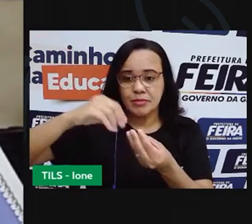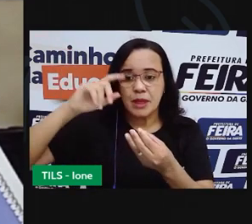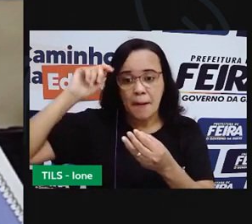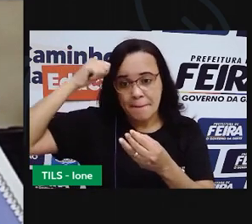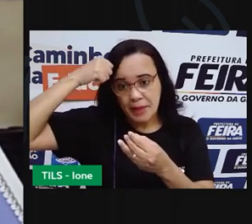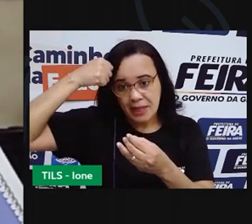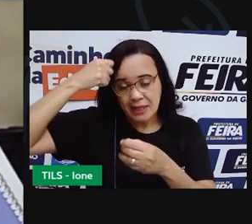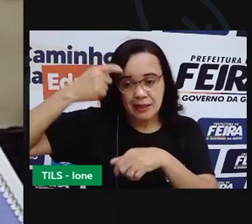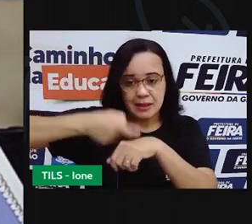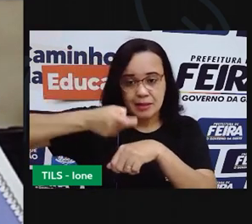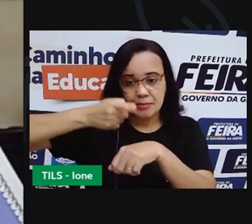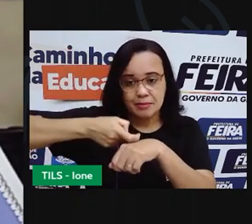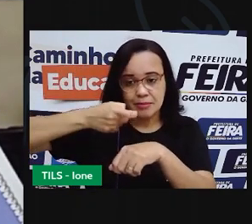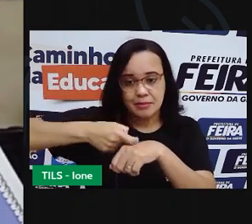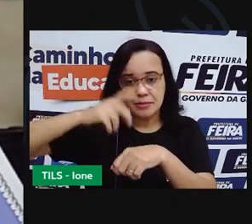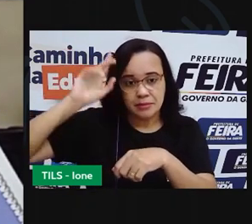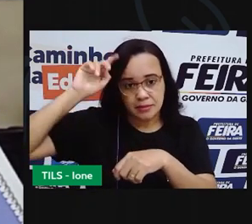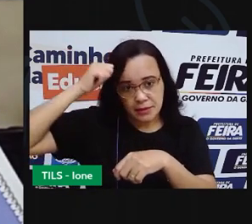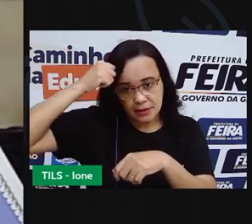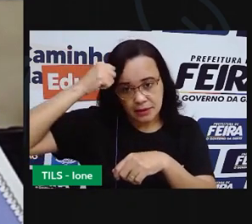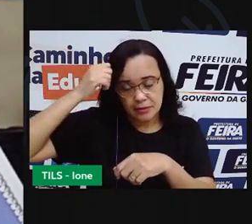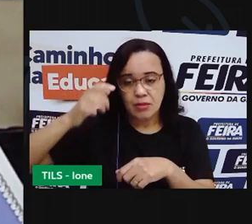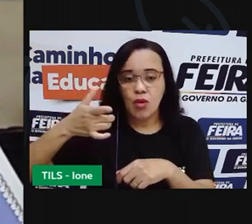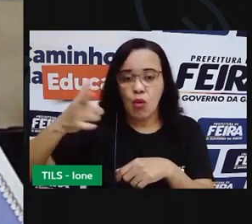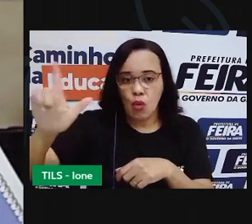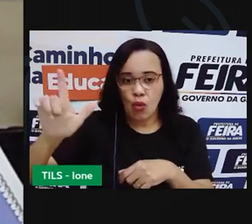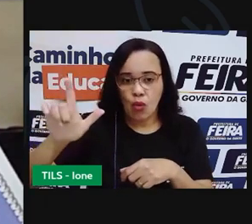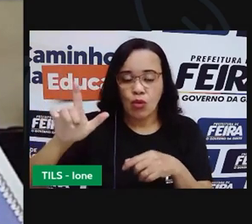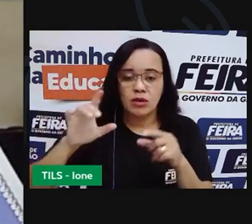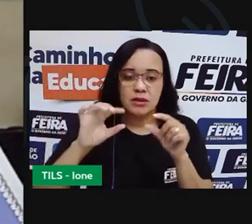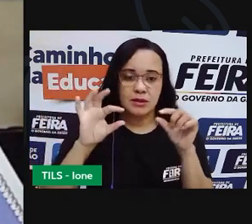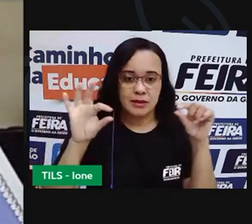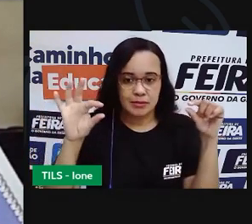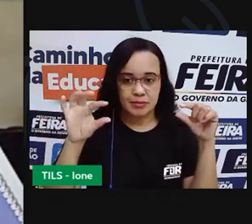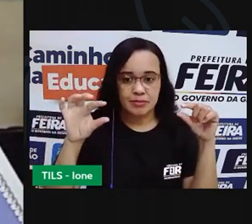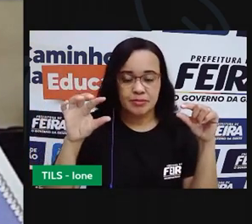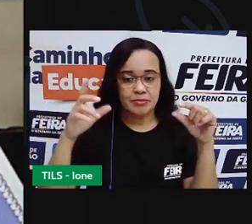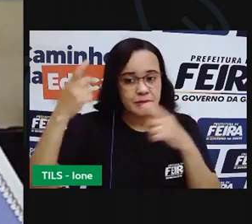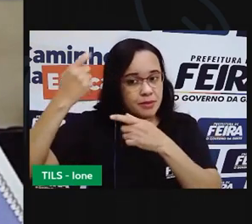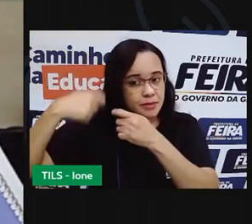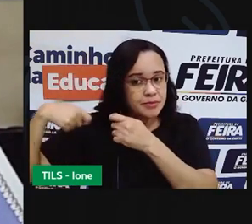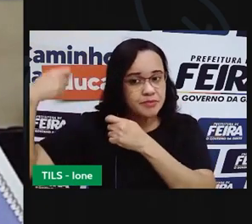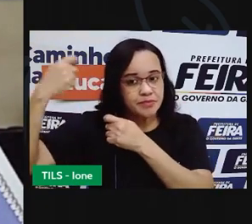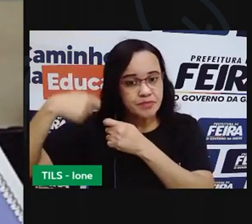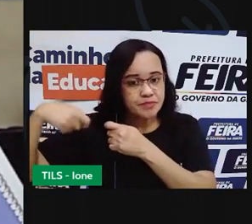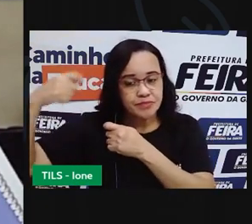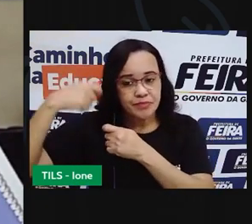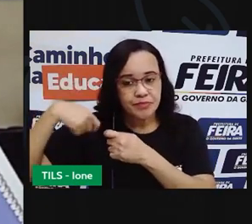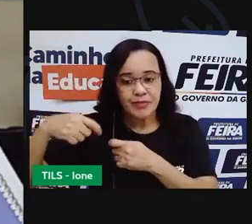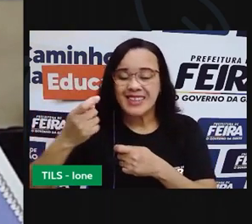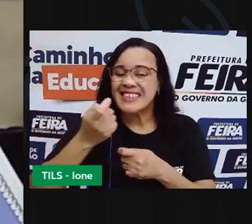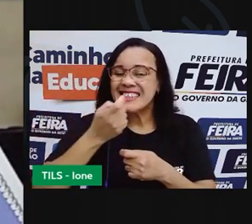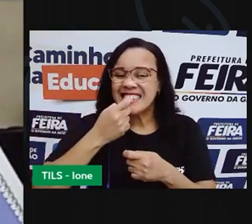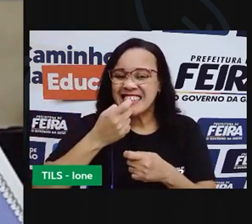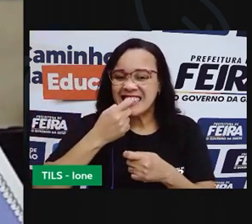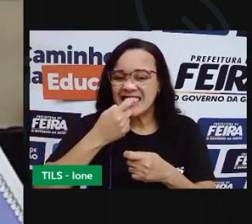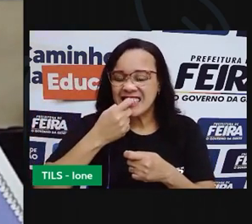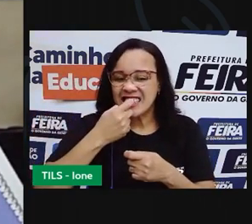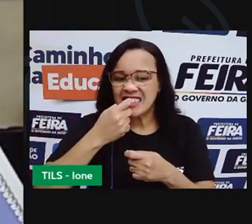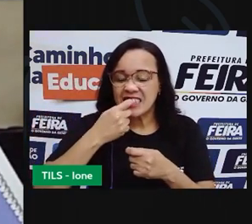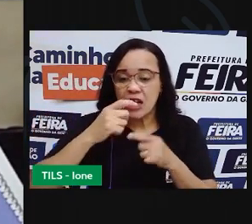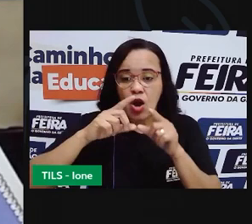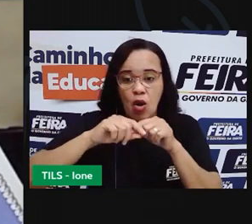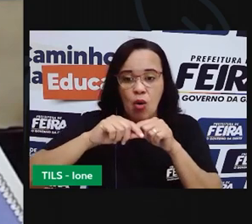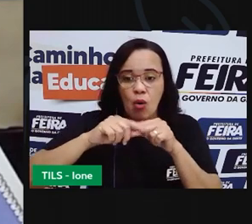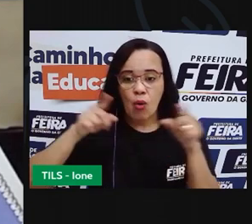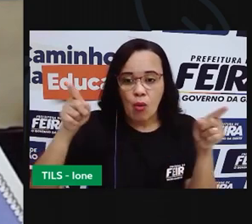pretas. Essa outra, o material dela é um material de plástico, tá vendo? Olha o